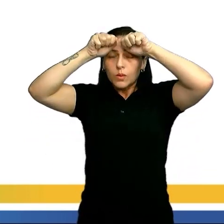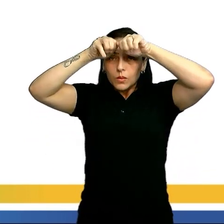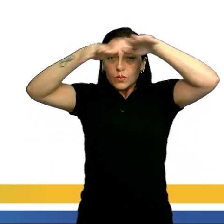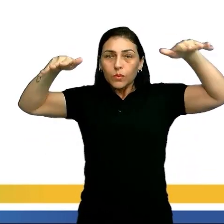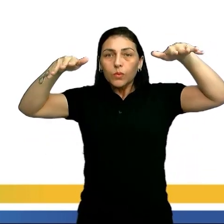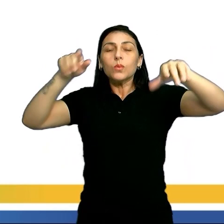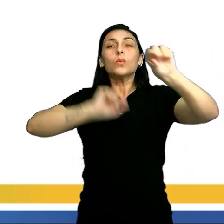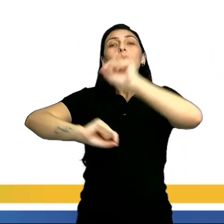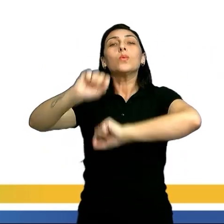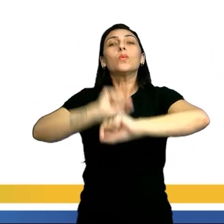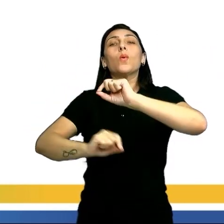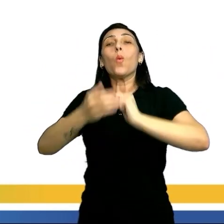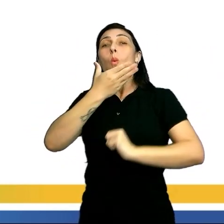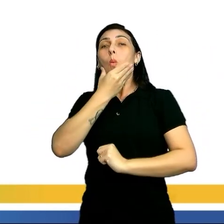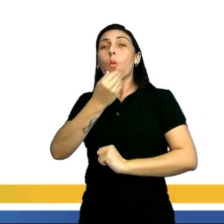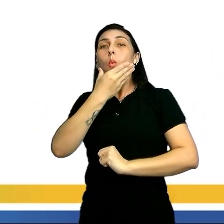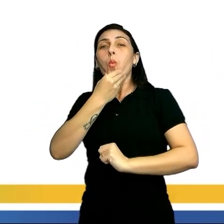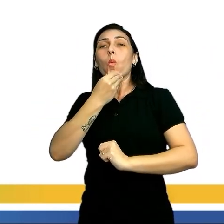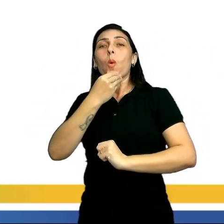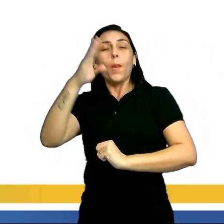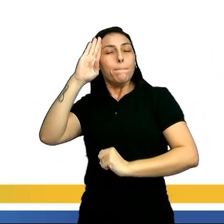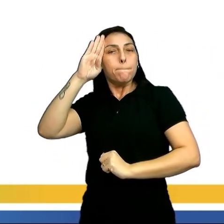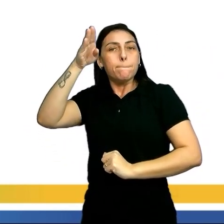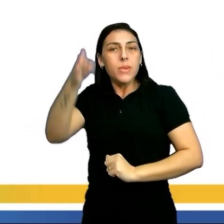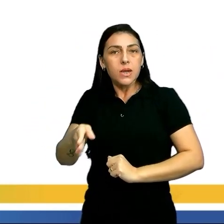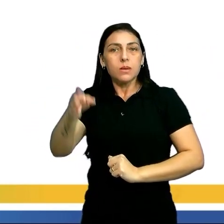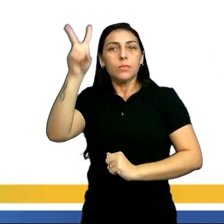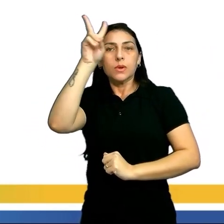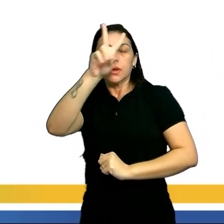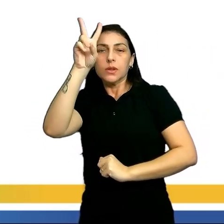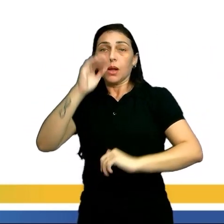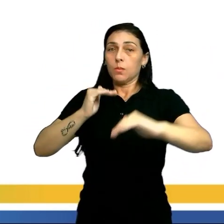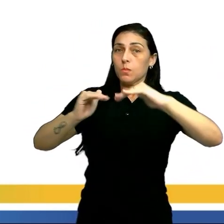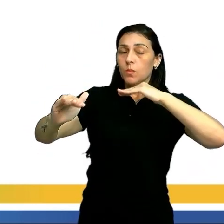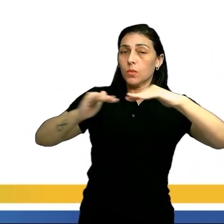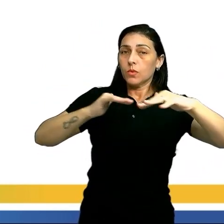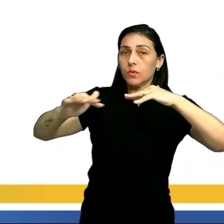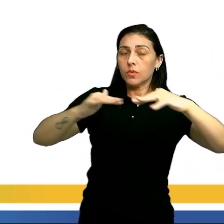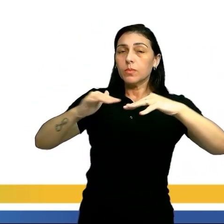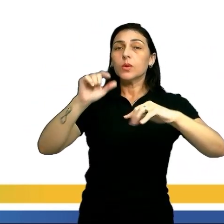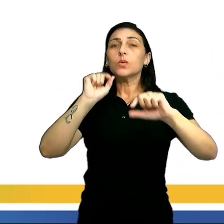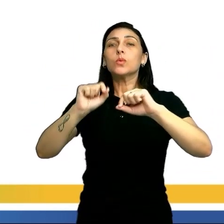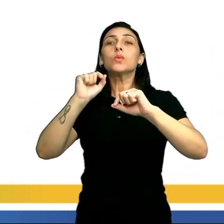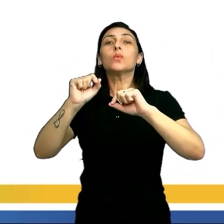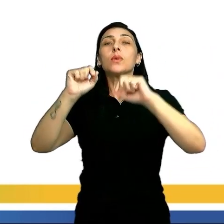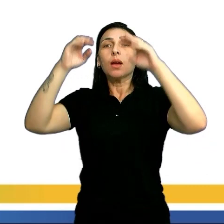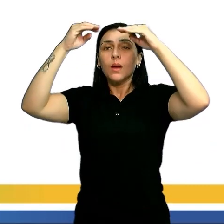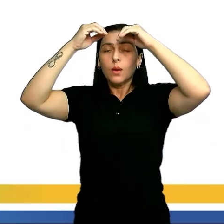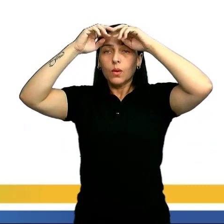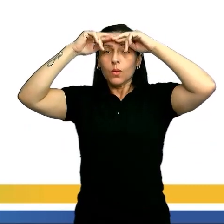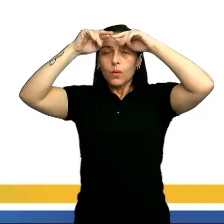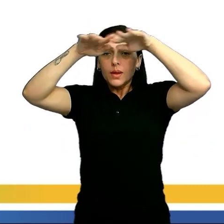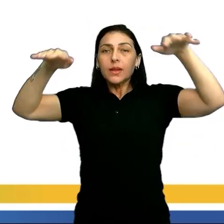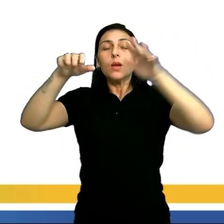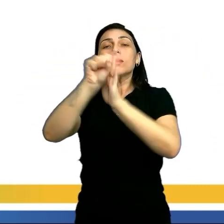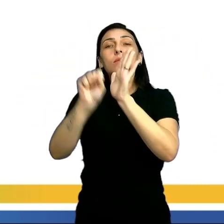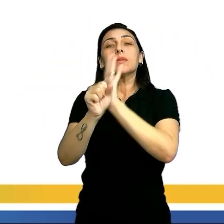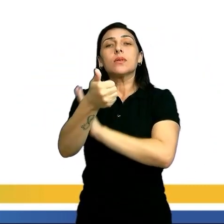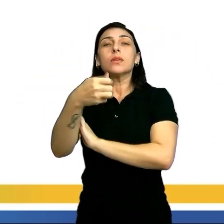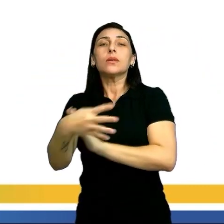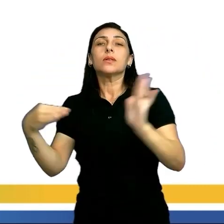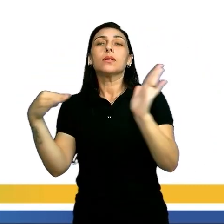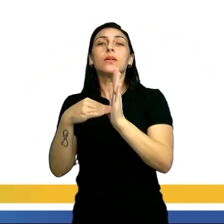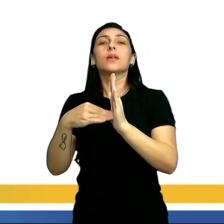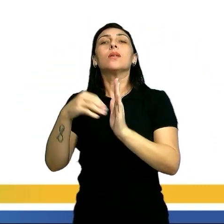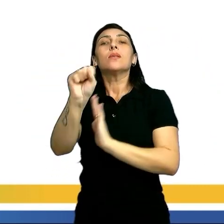o antropo, o homem como centro, movimentos, o Renascimento do século XIV ao